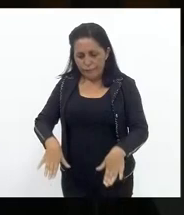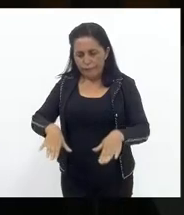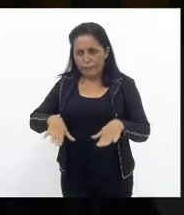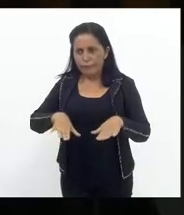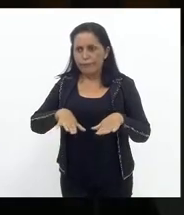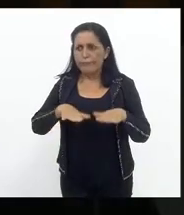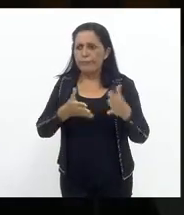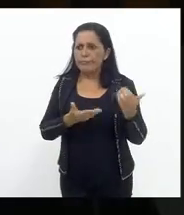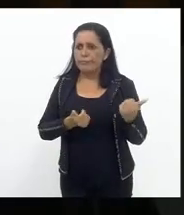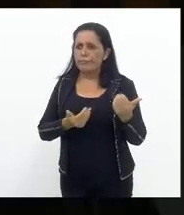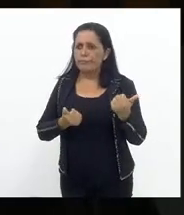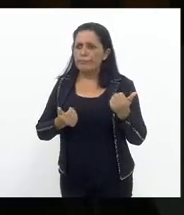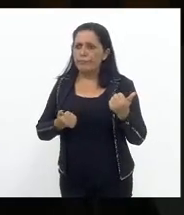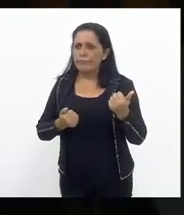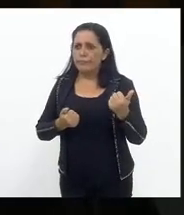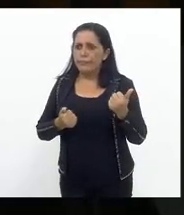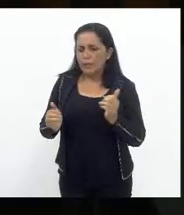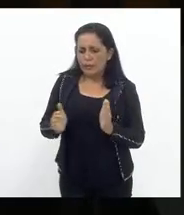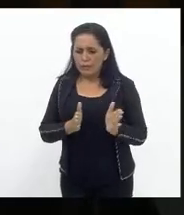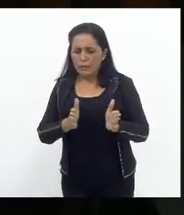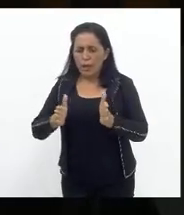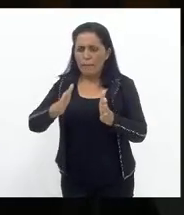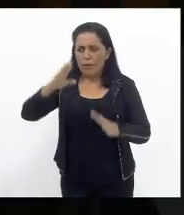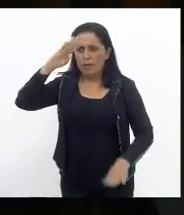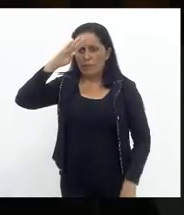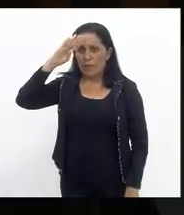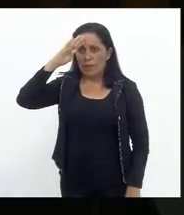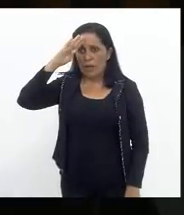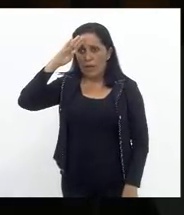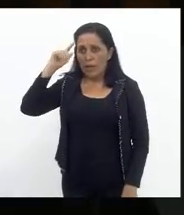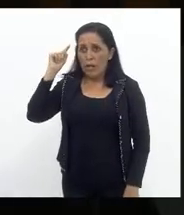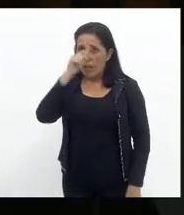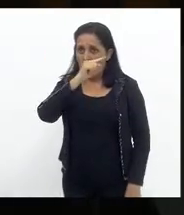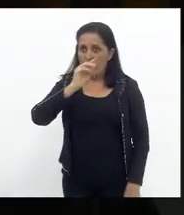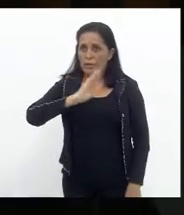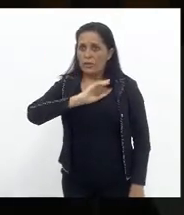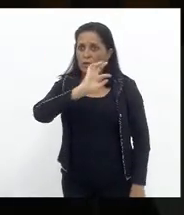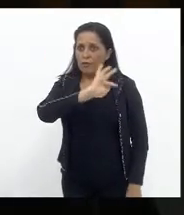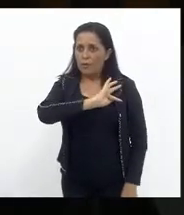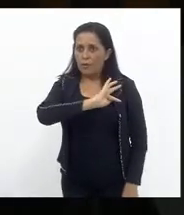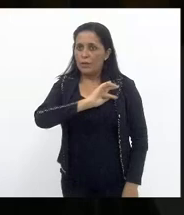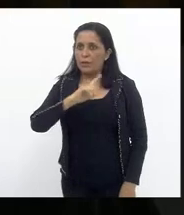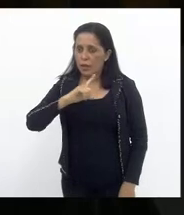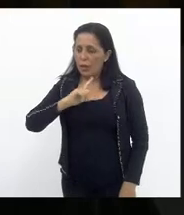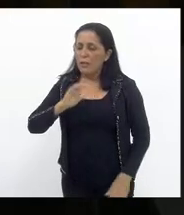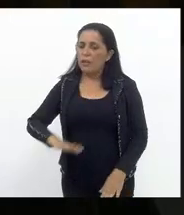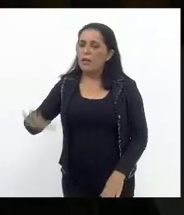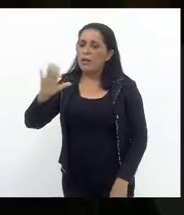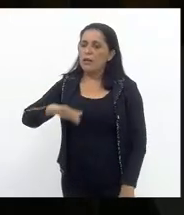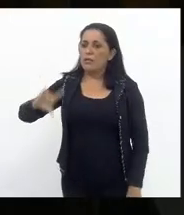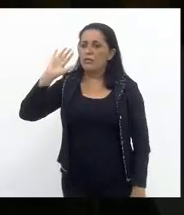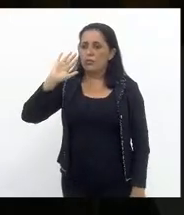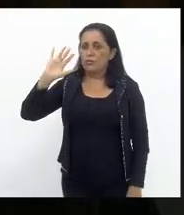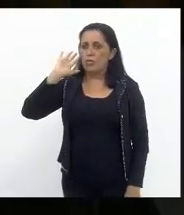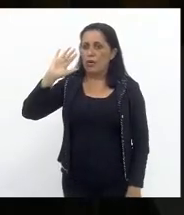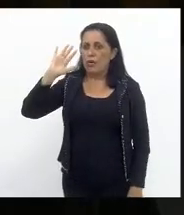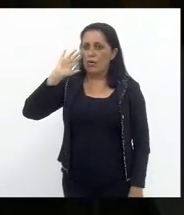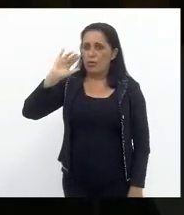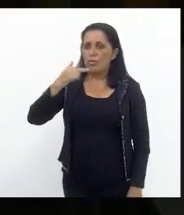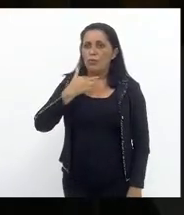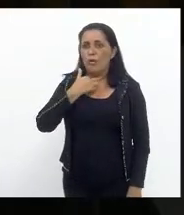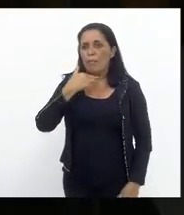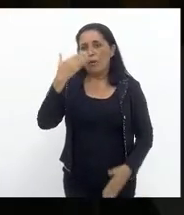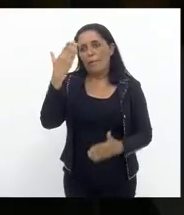adolescência traçando esse caminho. E lá na minha baixada, tem crianças que sonham. E elas não